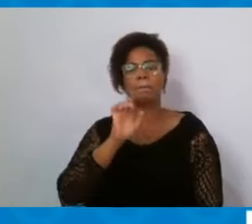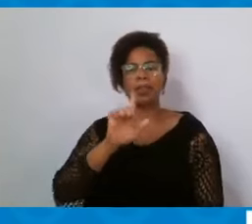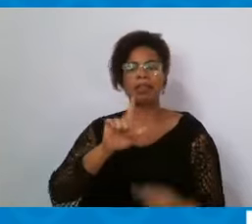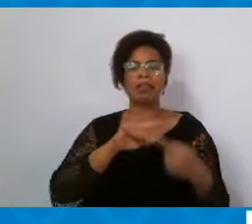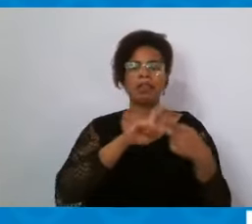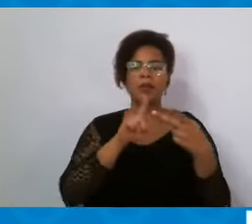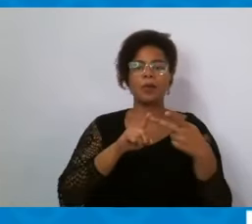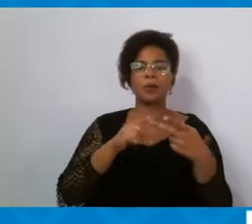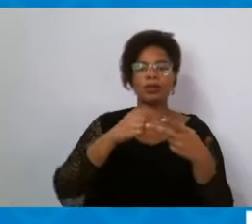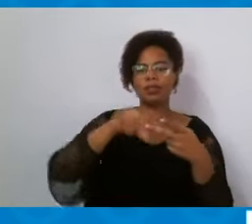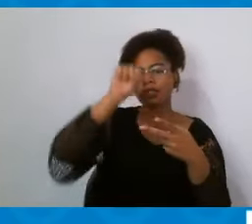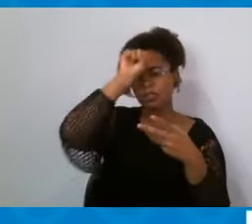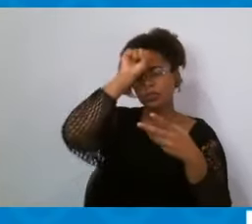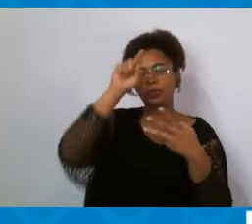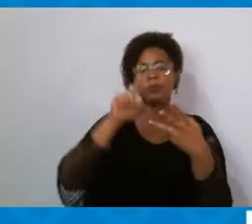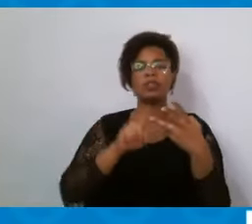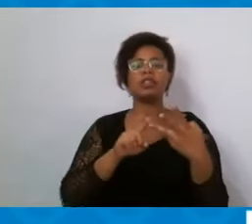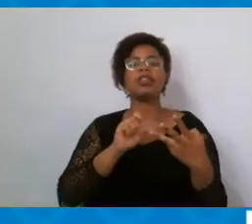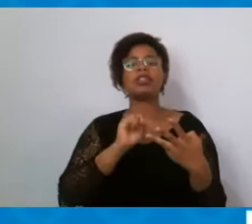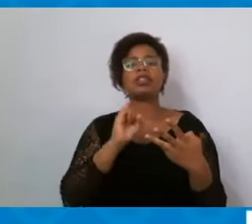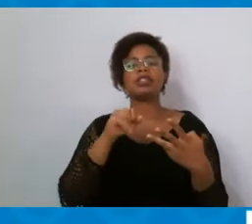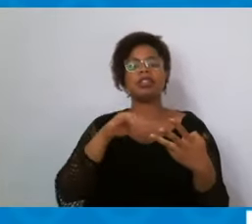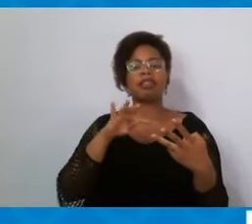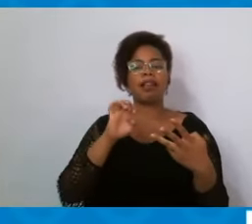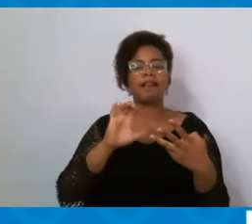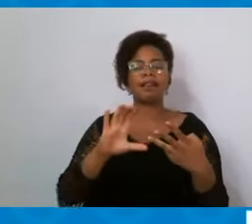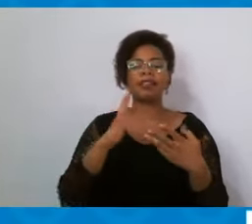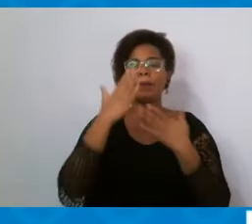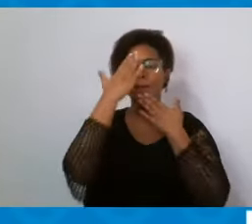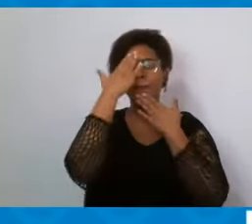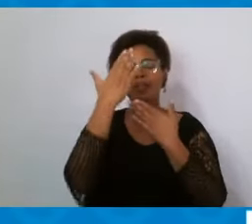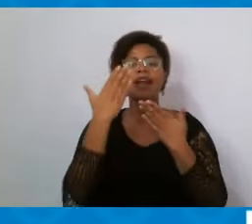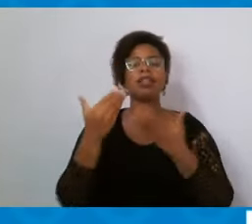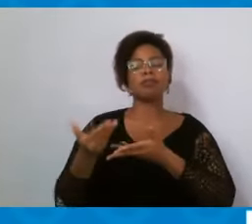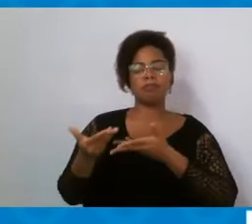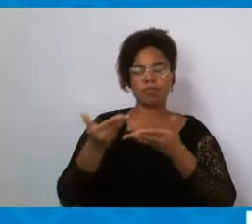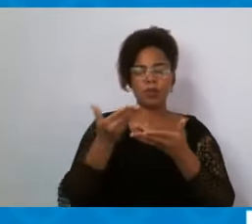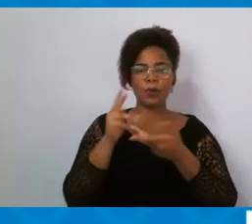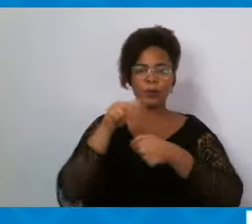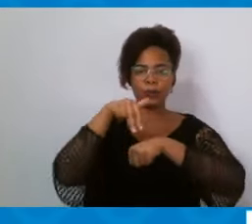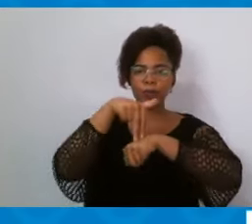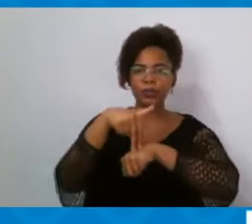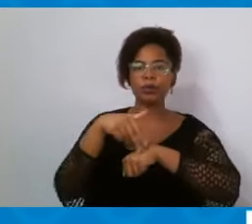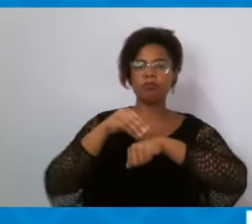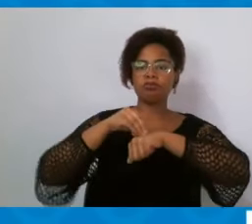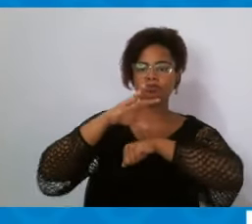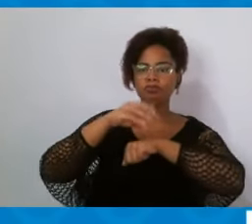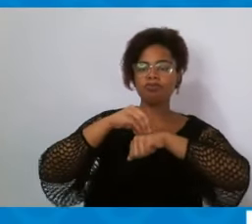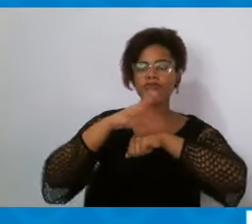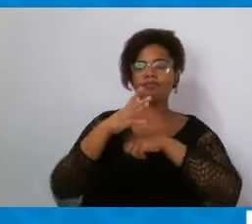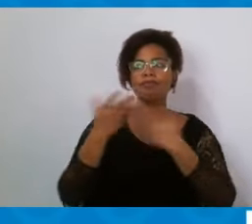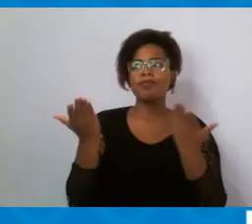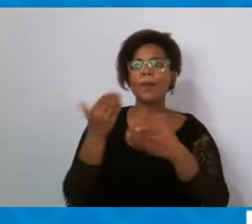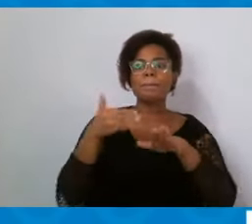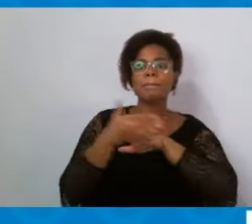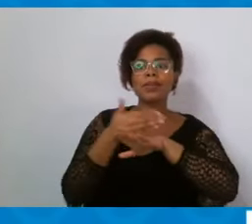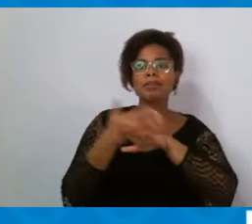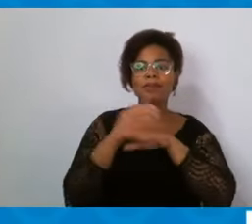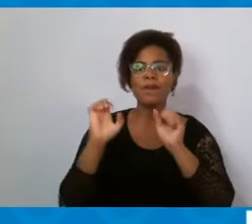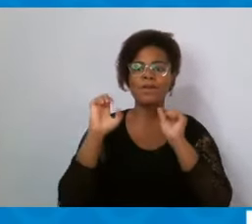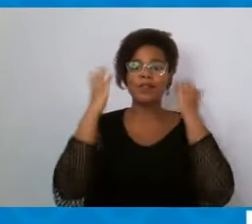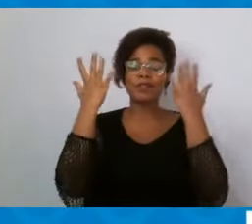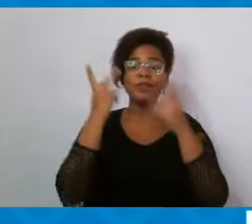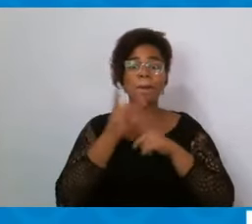e o prazer de poder contribuir de alguma maneira, participar um pouquinho que seja dessa premiação. E lembrando assim, que quem